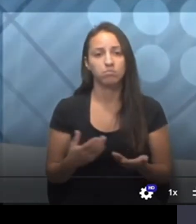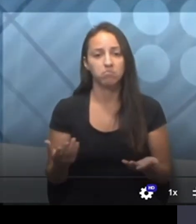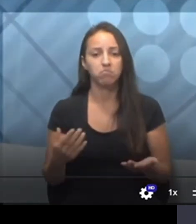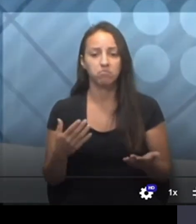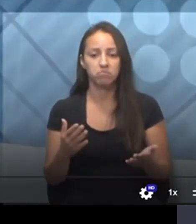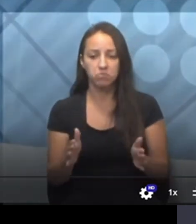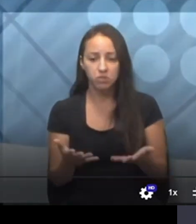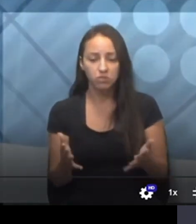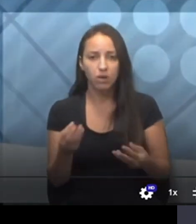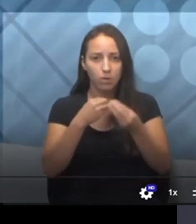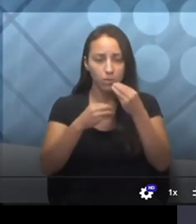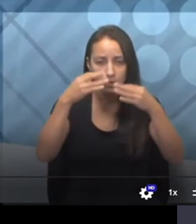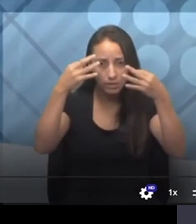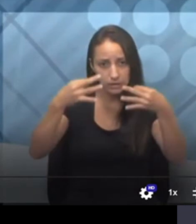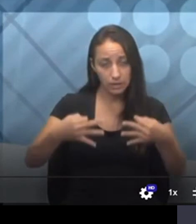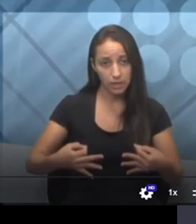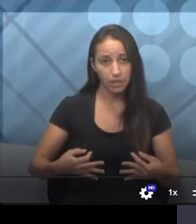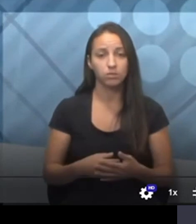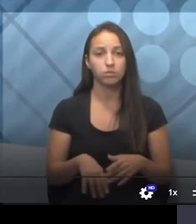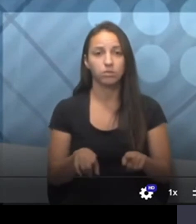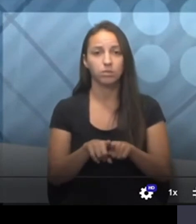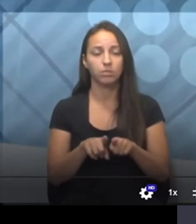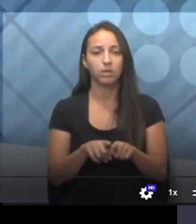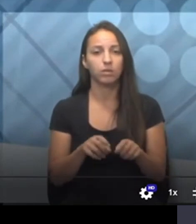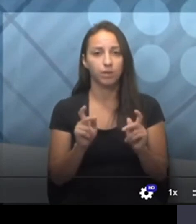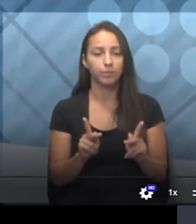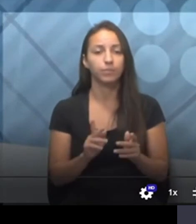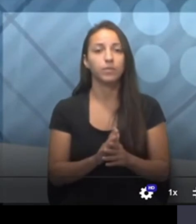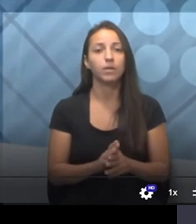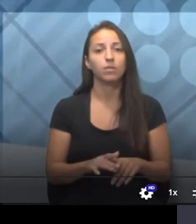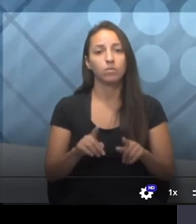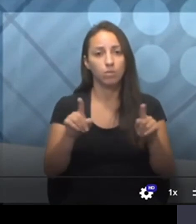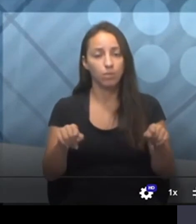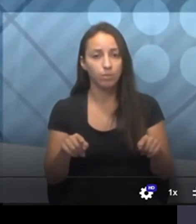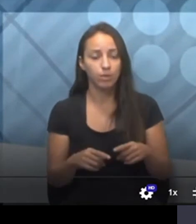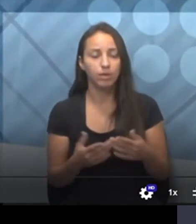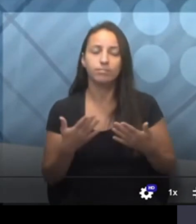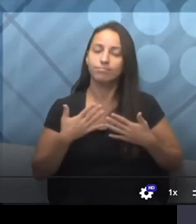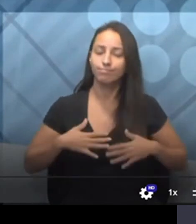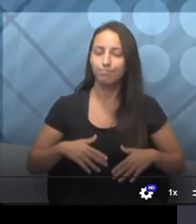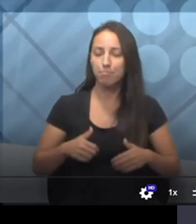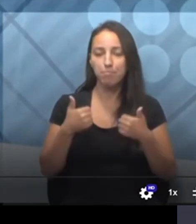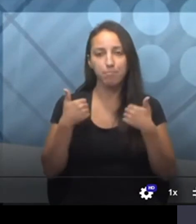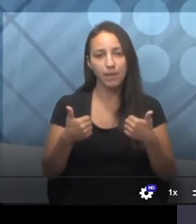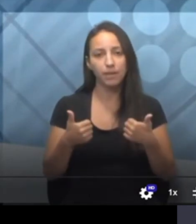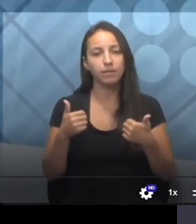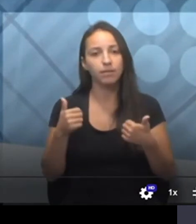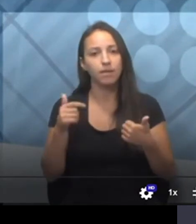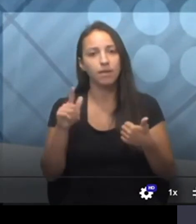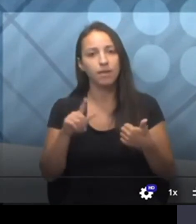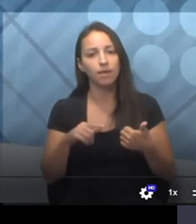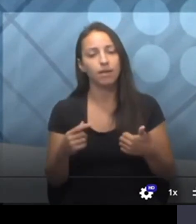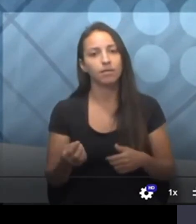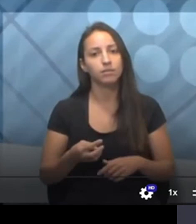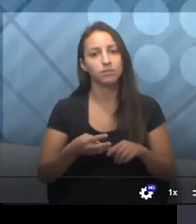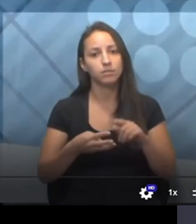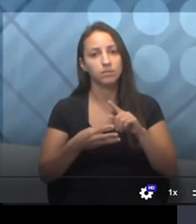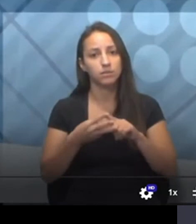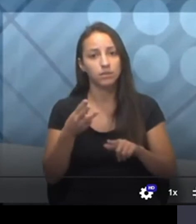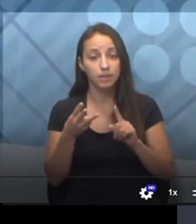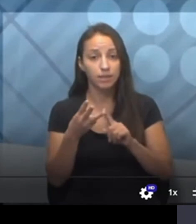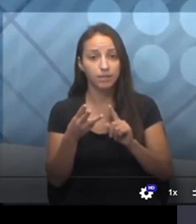ser incentivada a se alimentar de maneira correta também, certo? Então, o ambiente agradável, ele sempre vai ser o